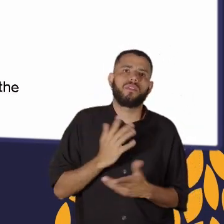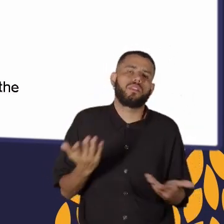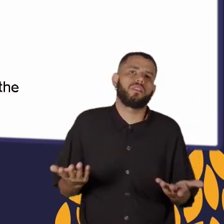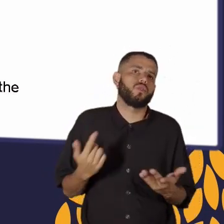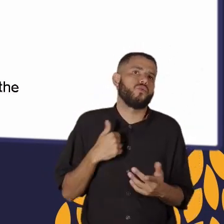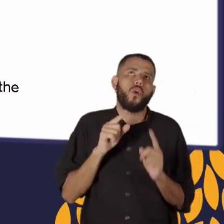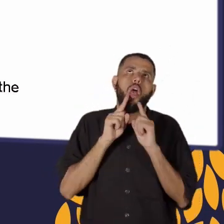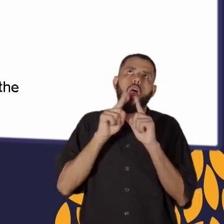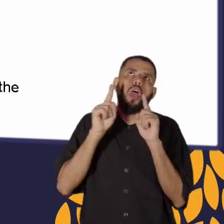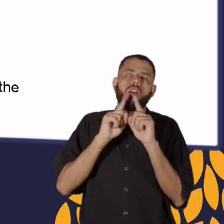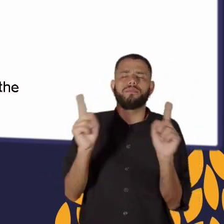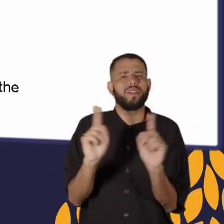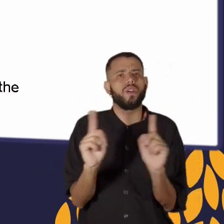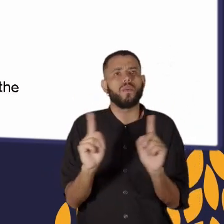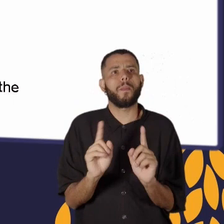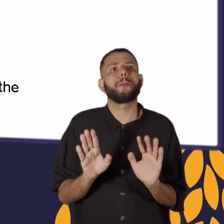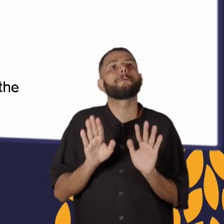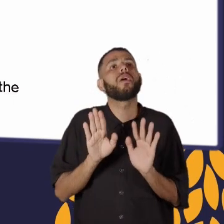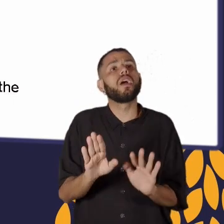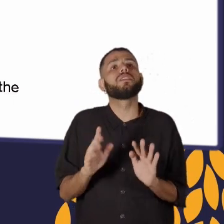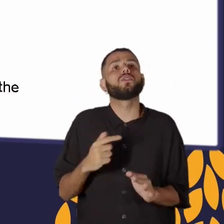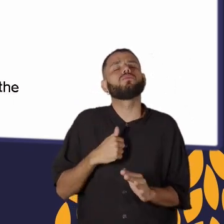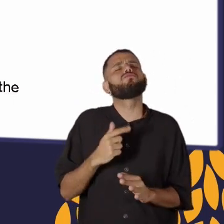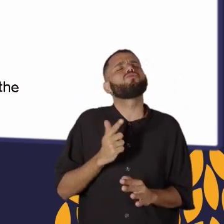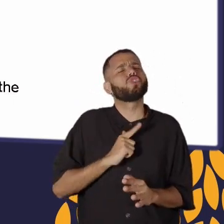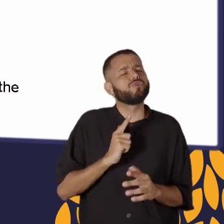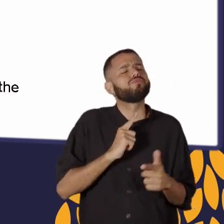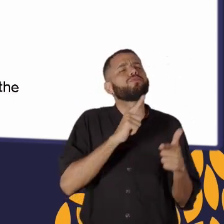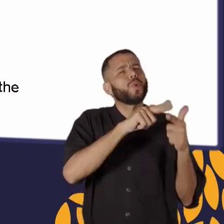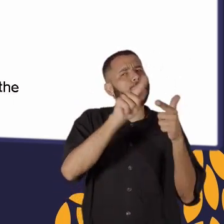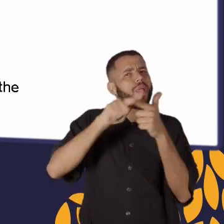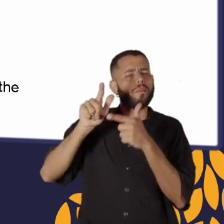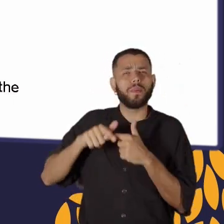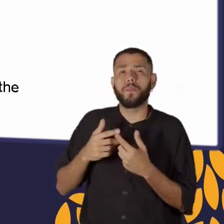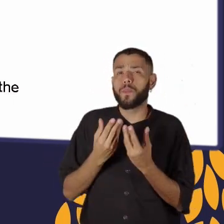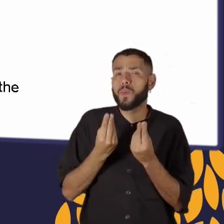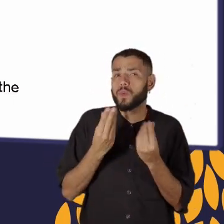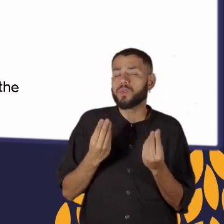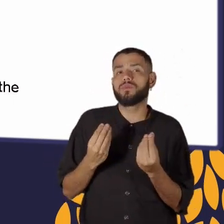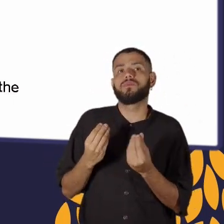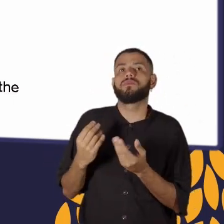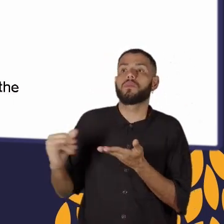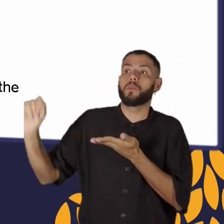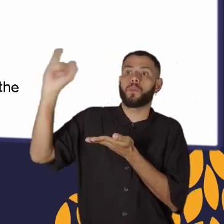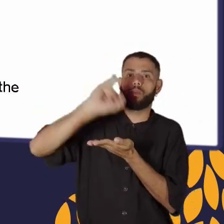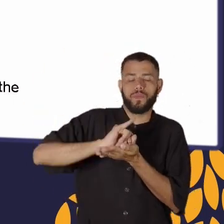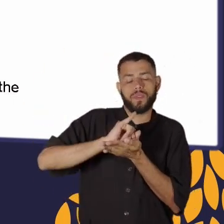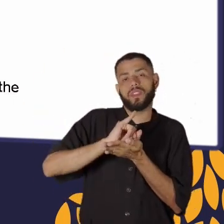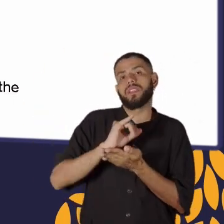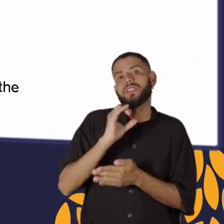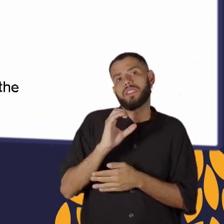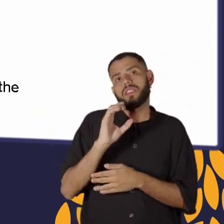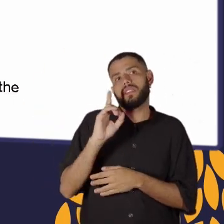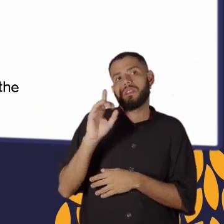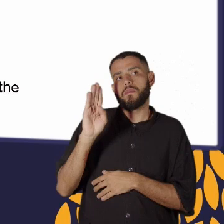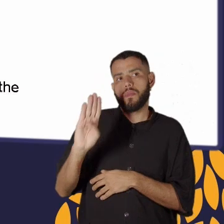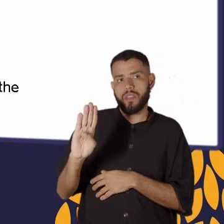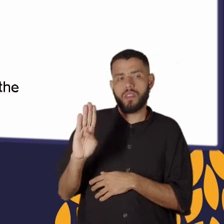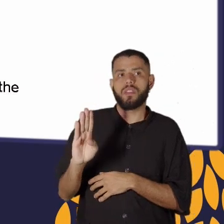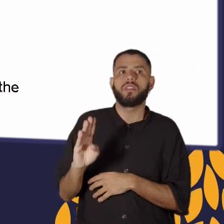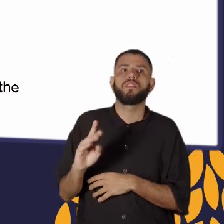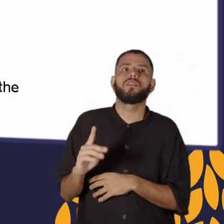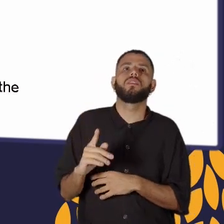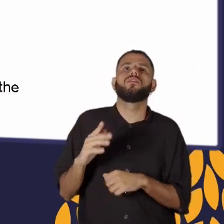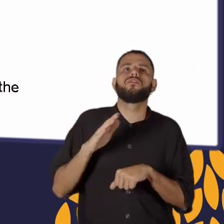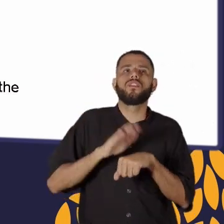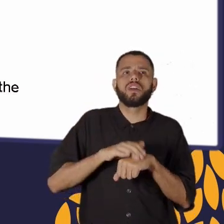nem contando história, mas eu tive muitos problemas para a importação do CBD, muitos problemas para a descarga desse medicamento, fazer o